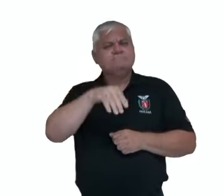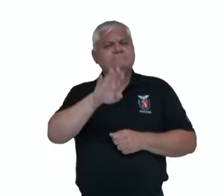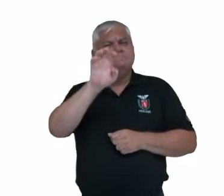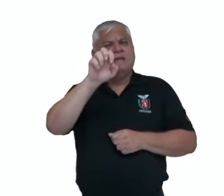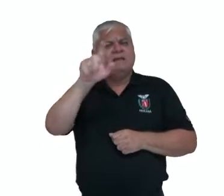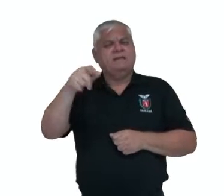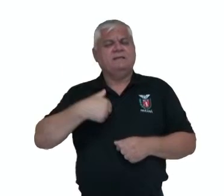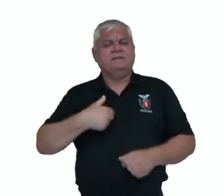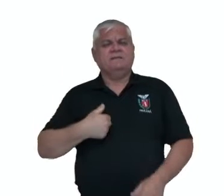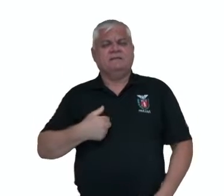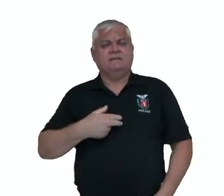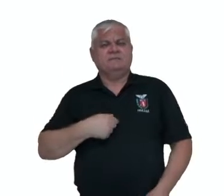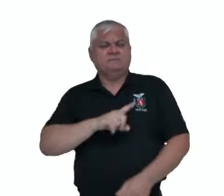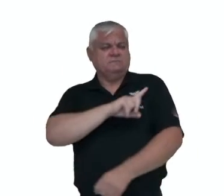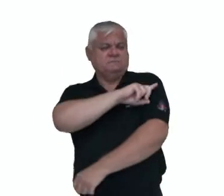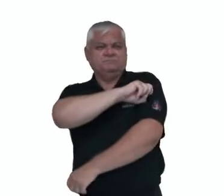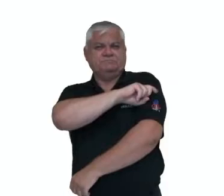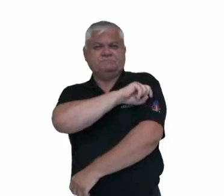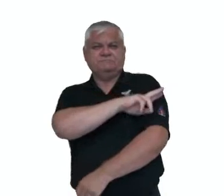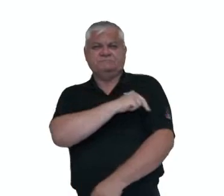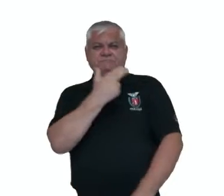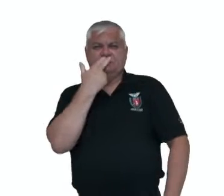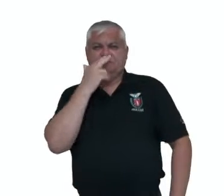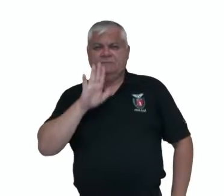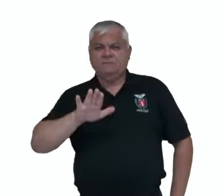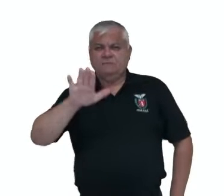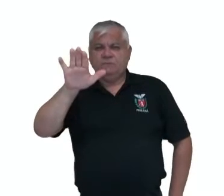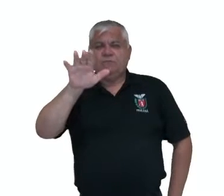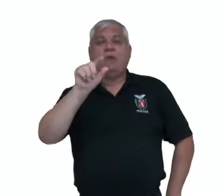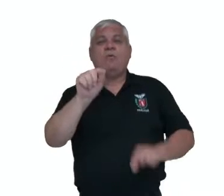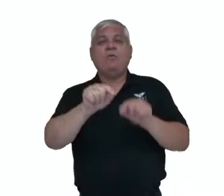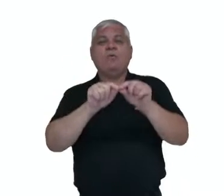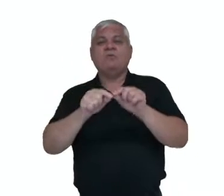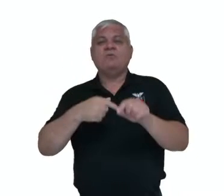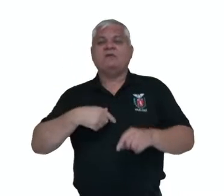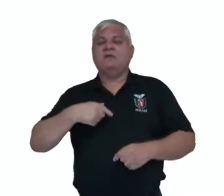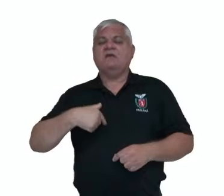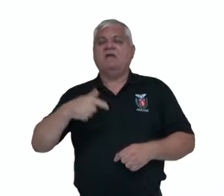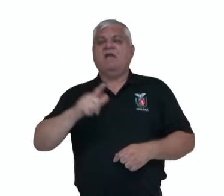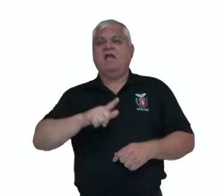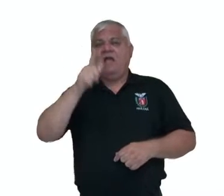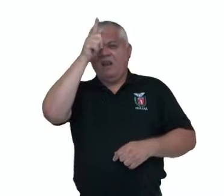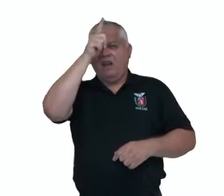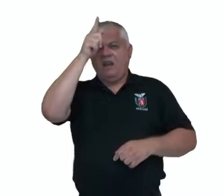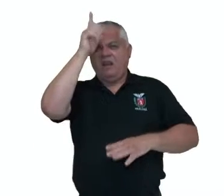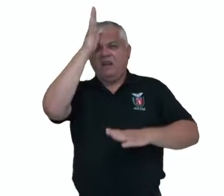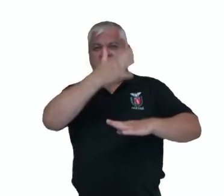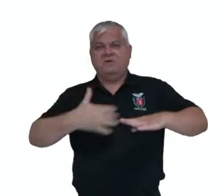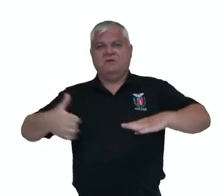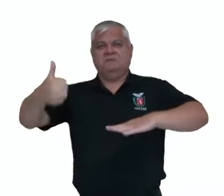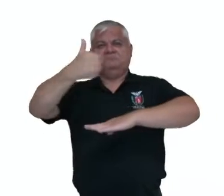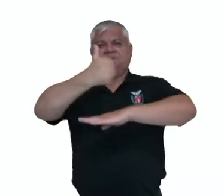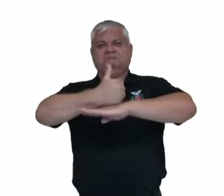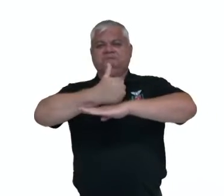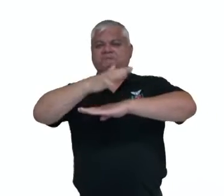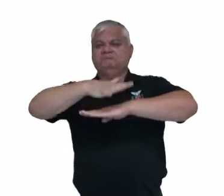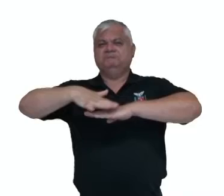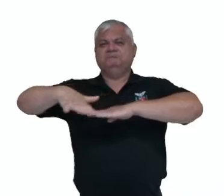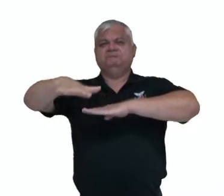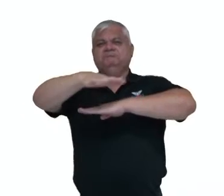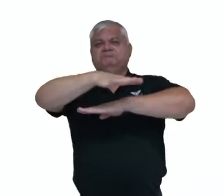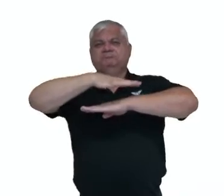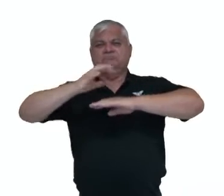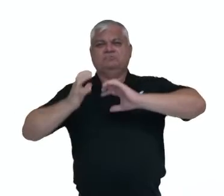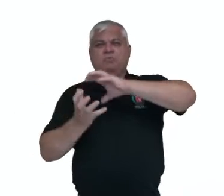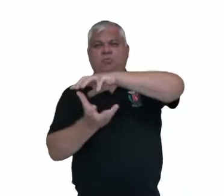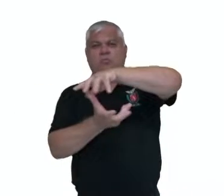nazista, de Hitler lá, né? Em demonstrar a superioridade da raça ariana, que eram os brancos, sobre o resto do